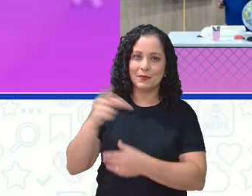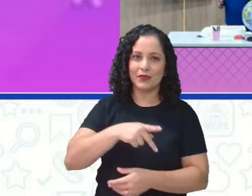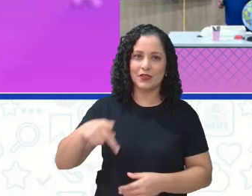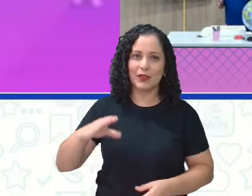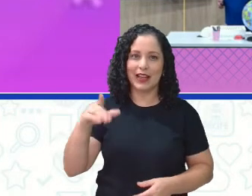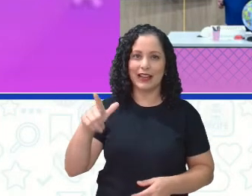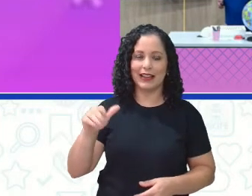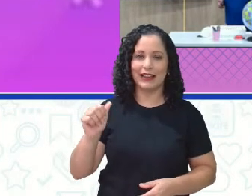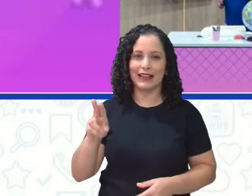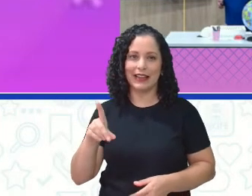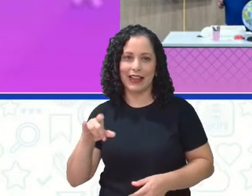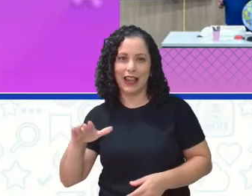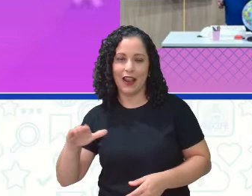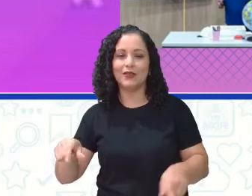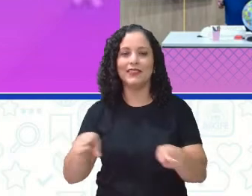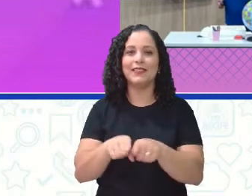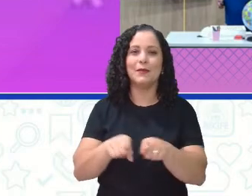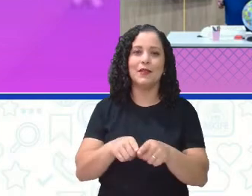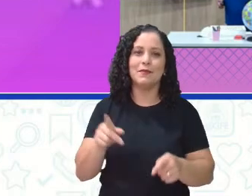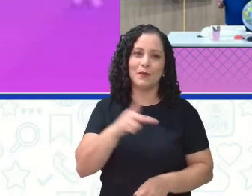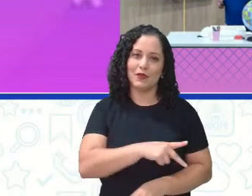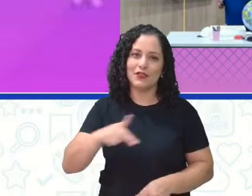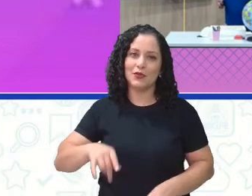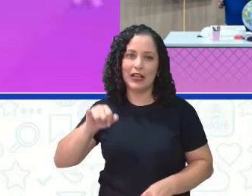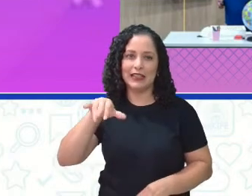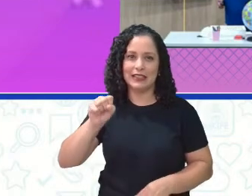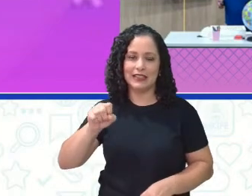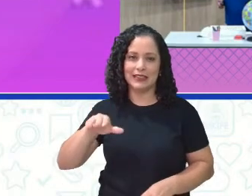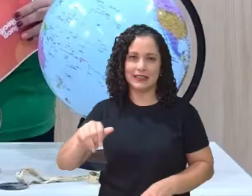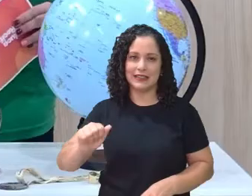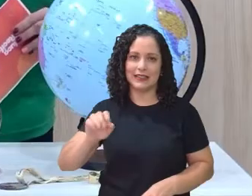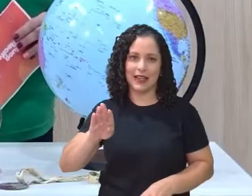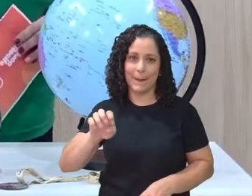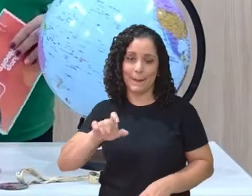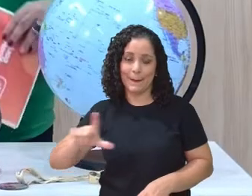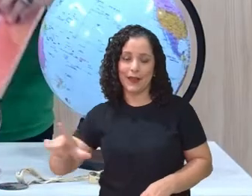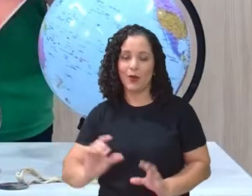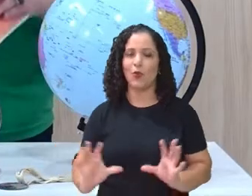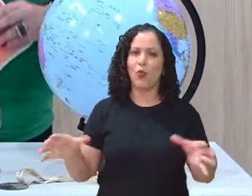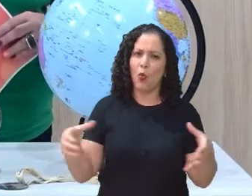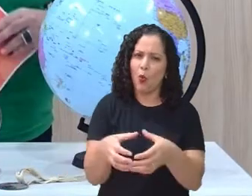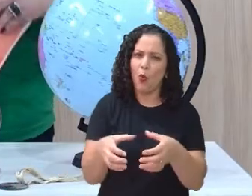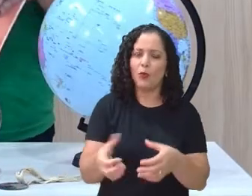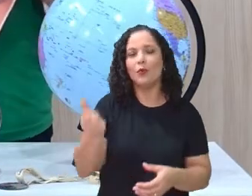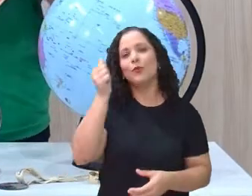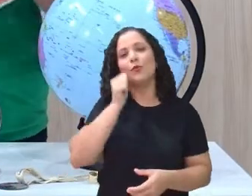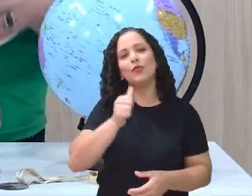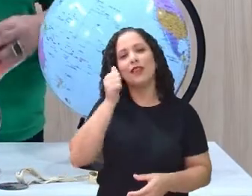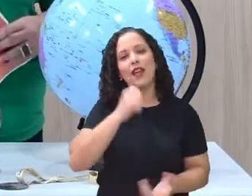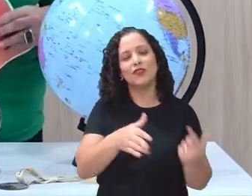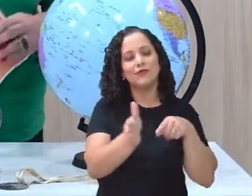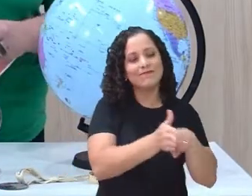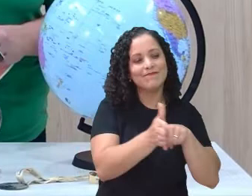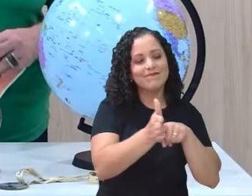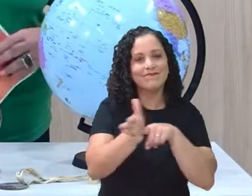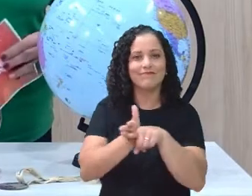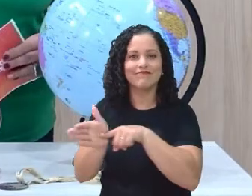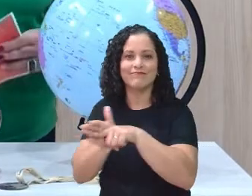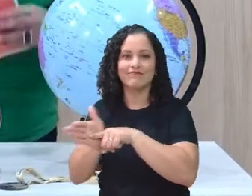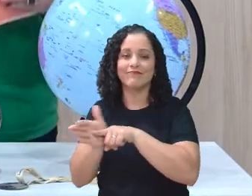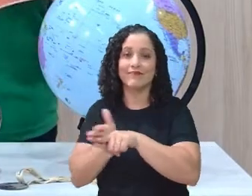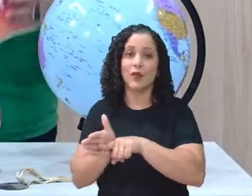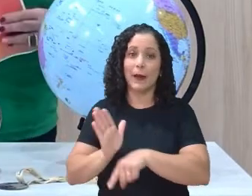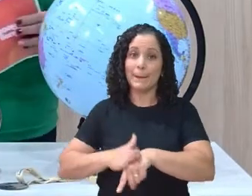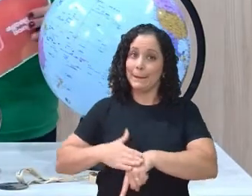aqui a nossa equipe de ciência, né? Também um grupo de mulheres, né, que busca realizar da melhor maneira